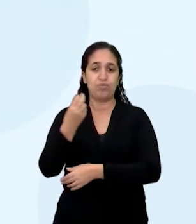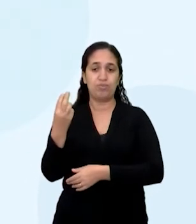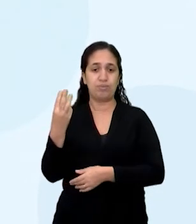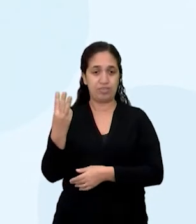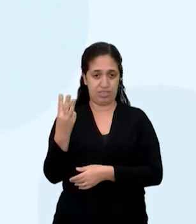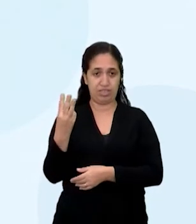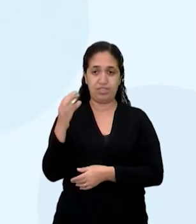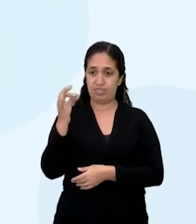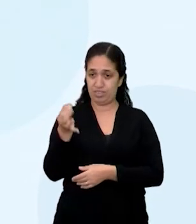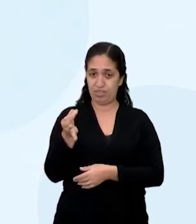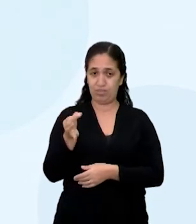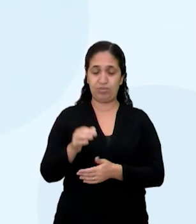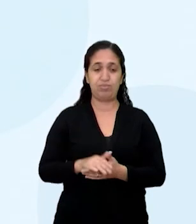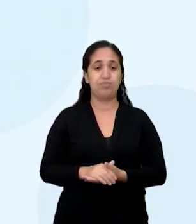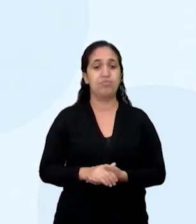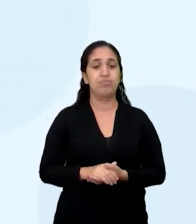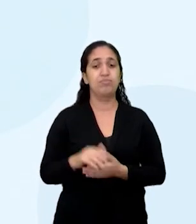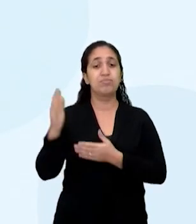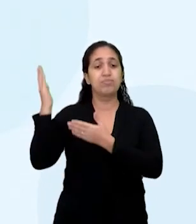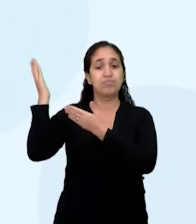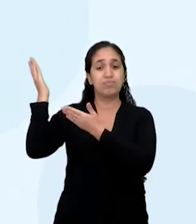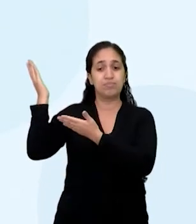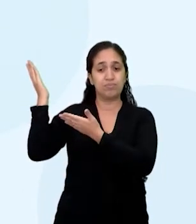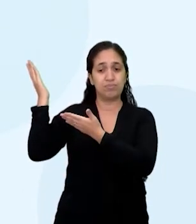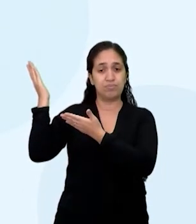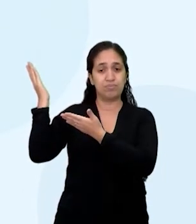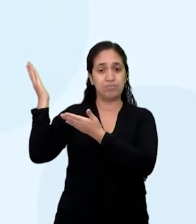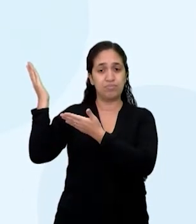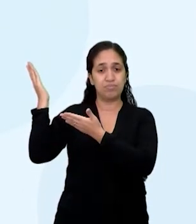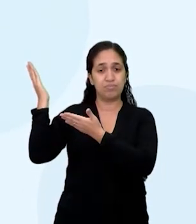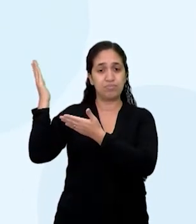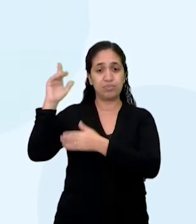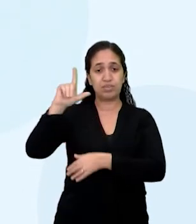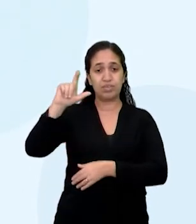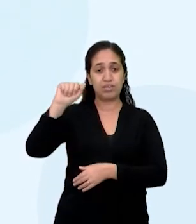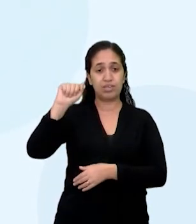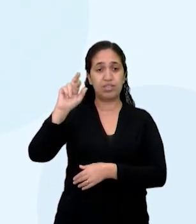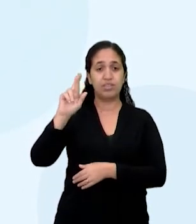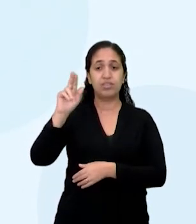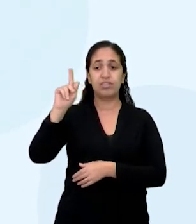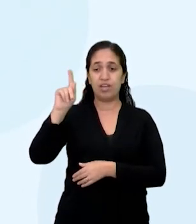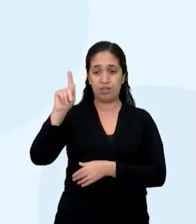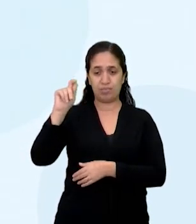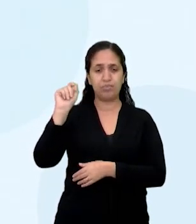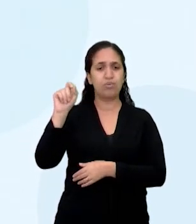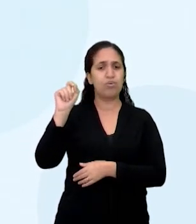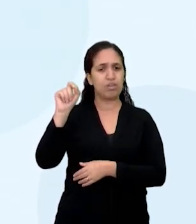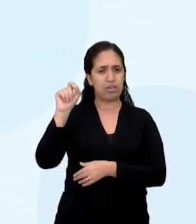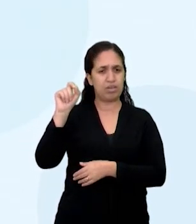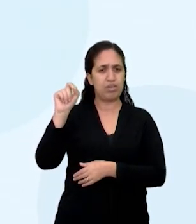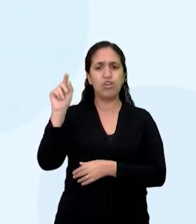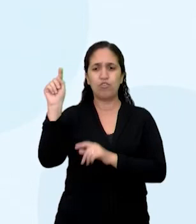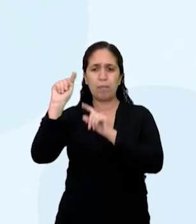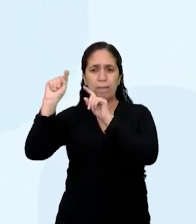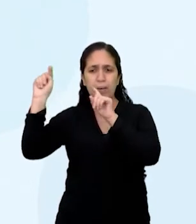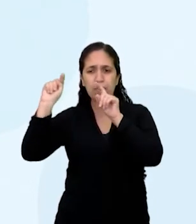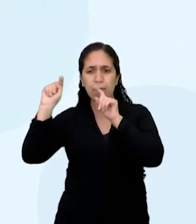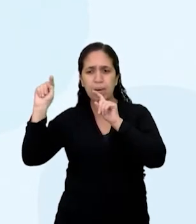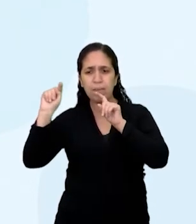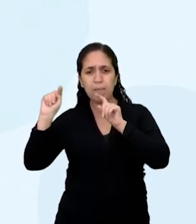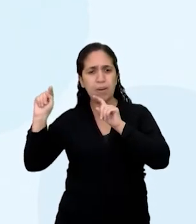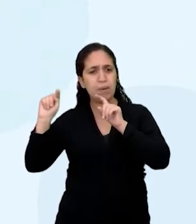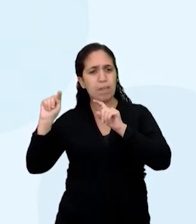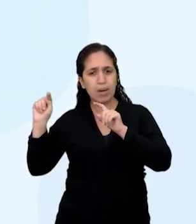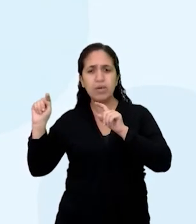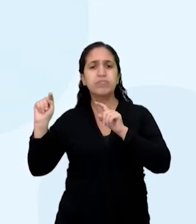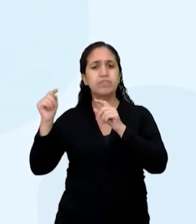tá certo? Vamos lá. O que é o LARP, né? Eu vou usar aqui a lousa, tá certo? Vou destacando aí palavras que a